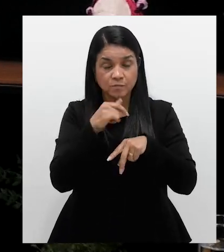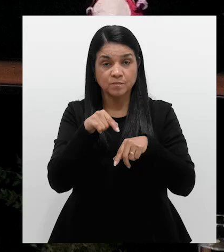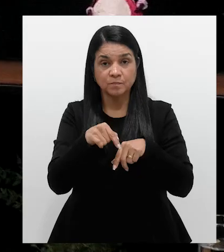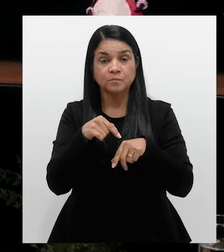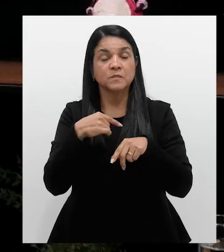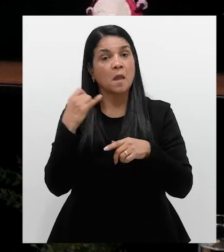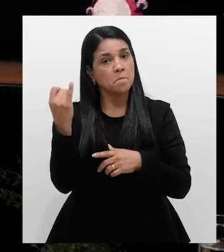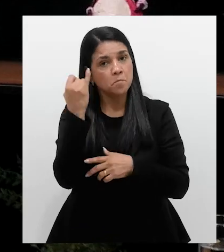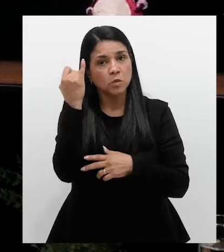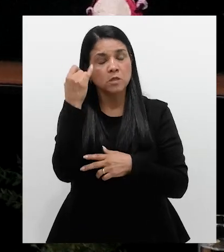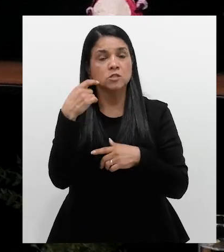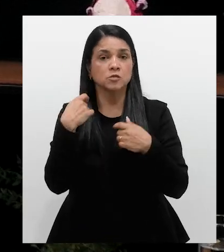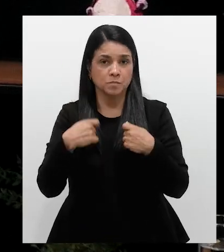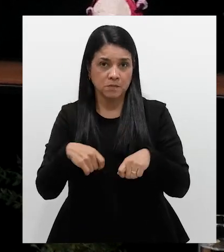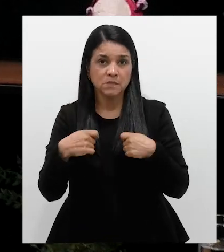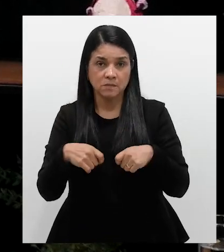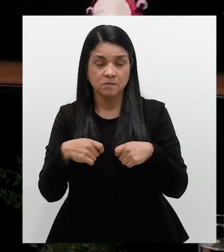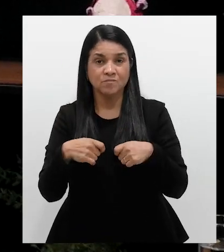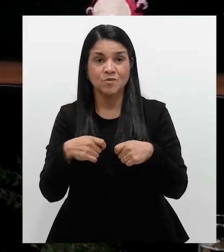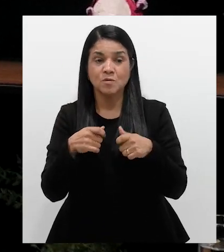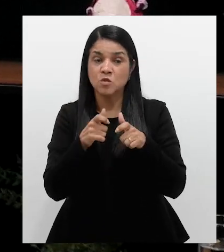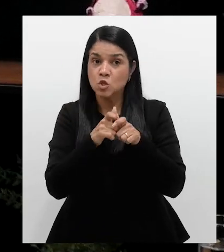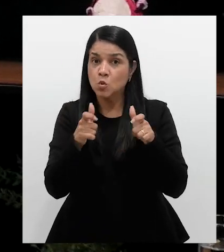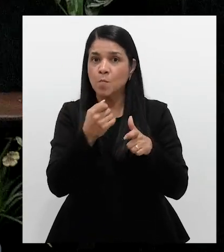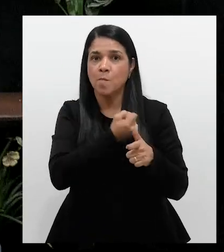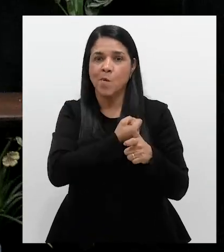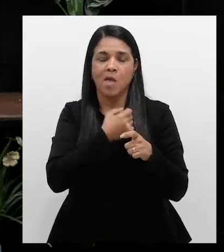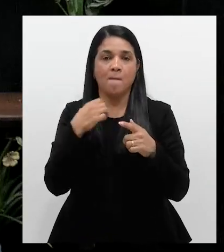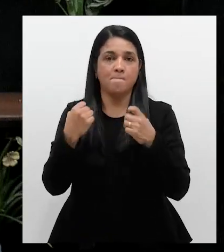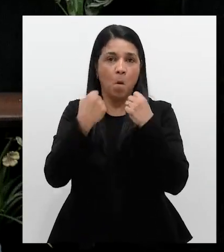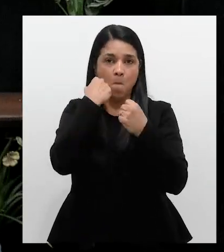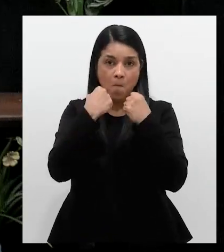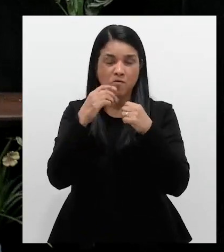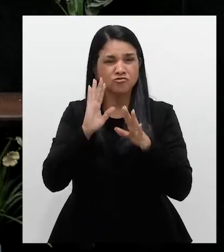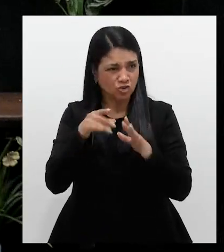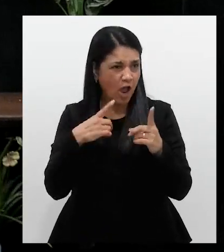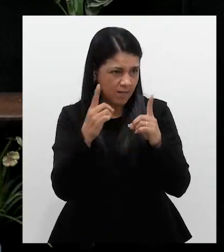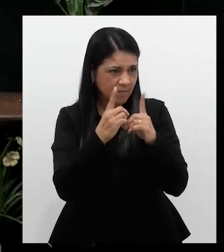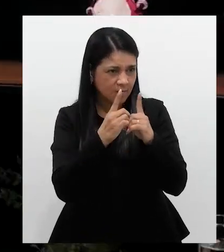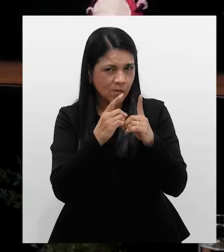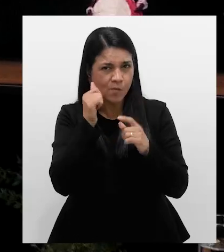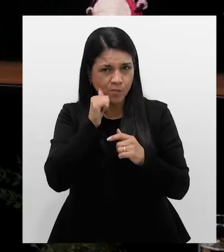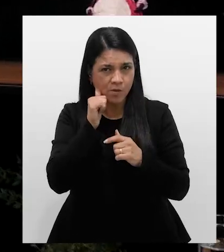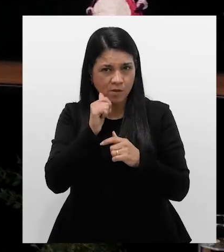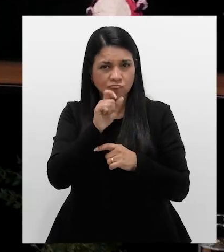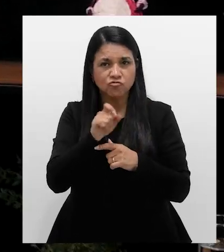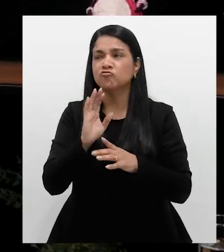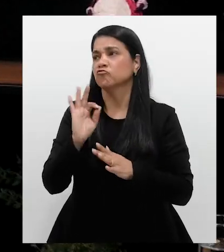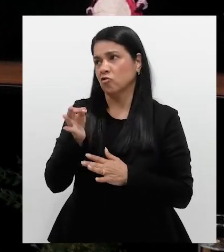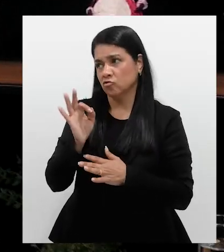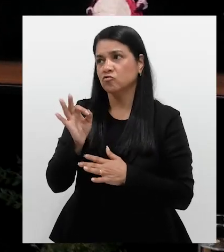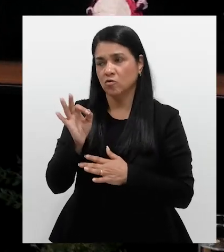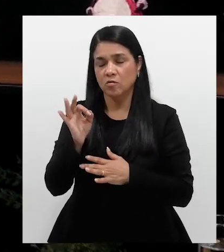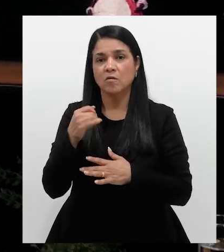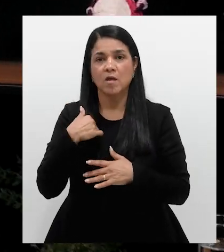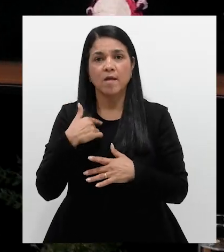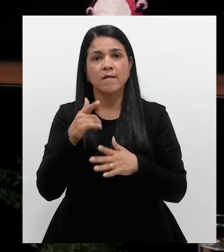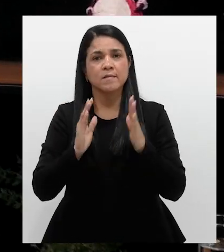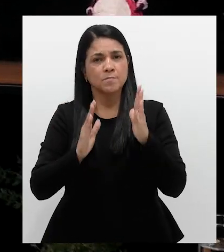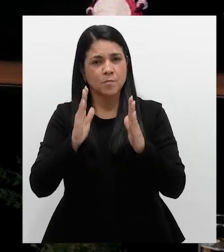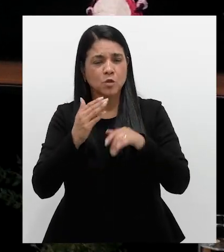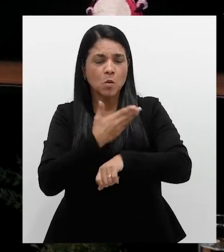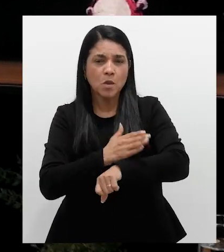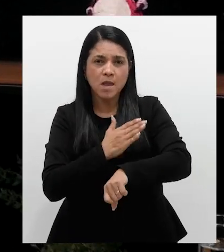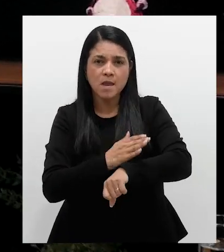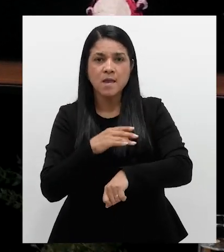importante e necessário, porque infelizmente os números são altos. O senhor já atendeu algum caso particularmente? Já atendi casos em épocas que eu fui